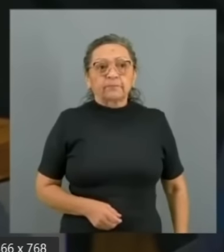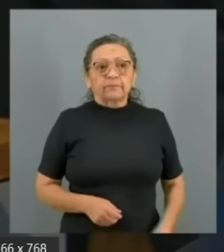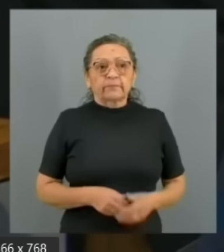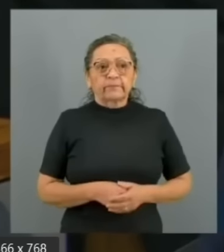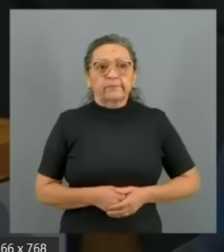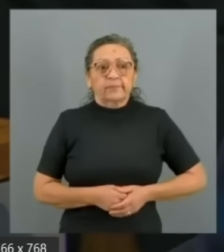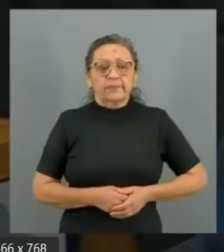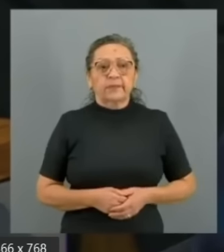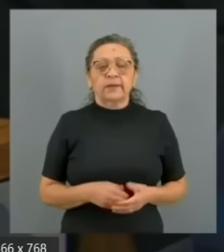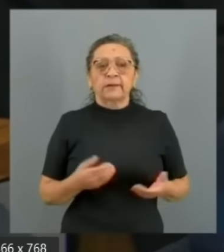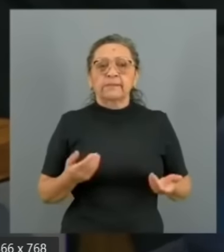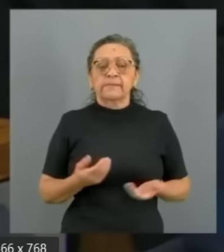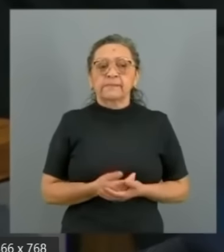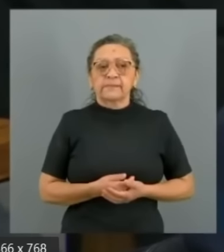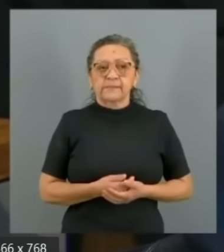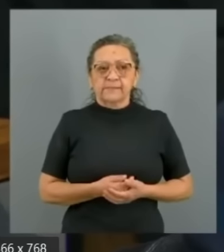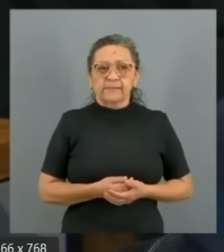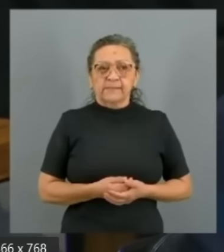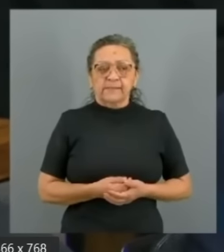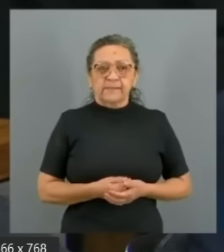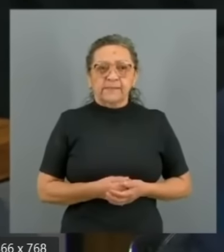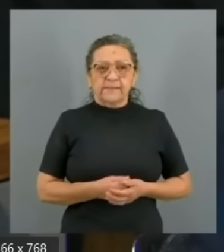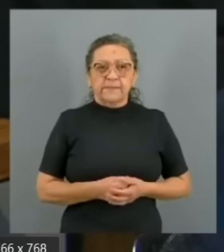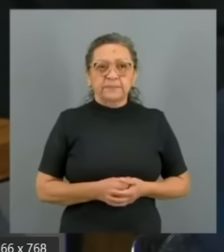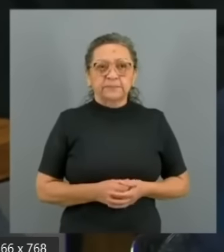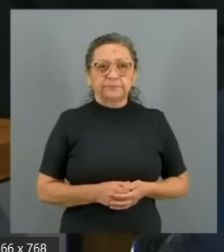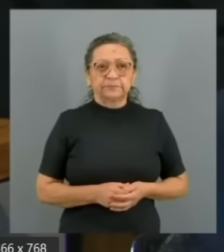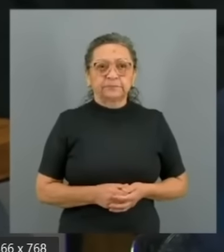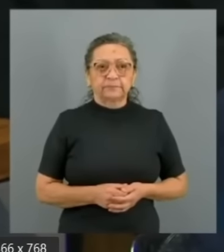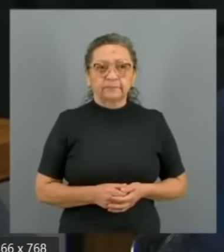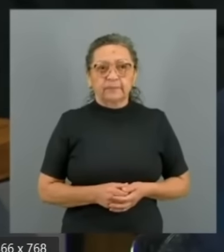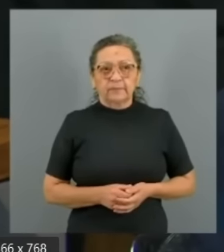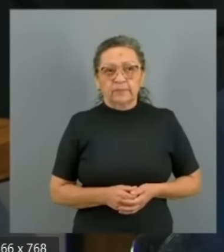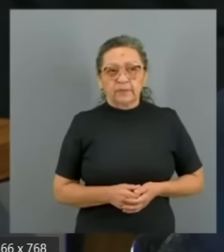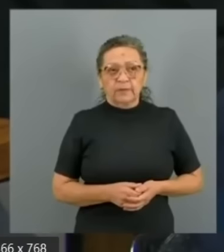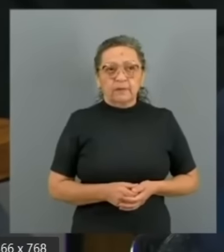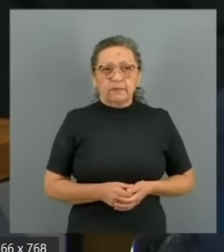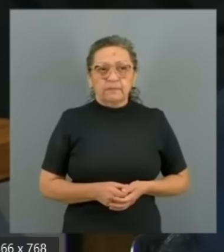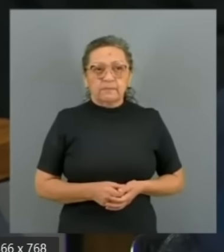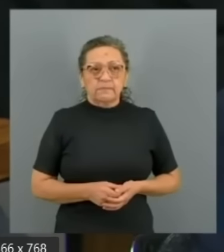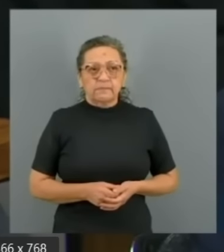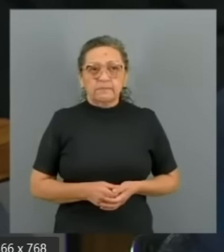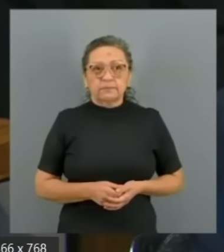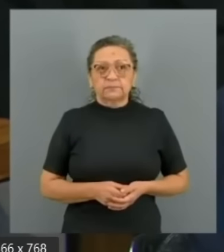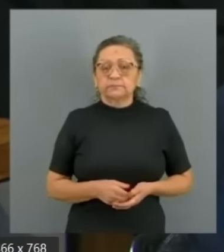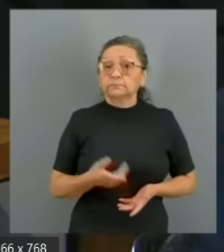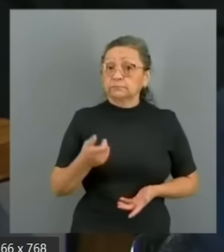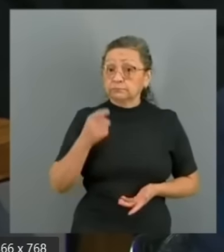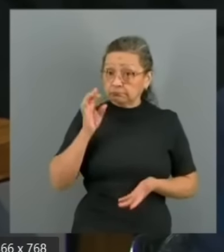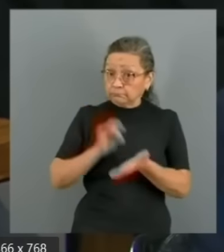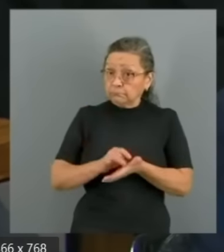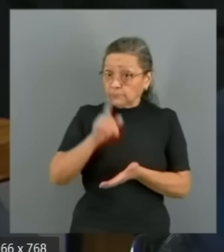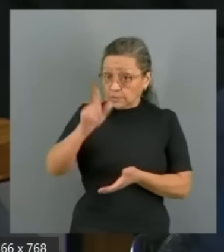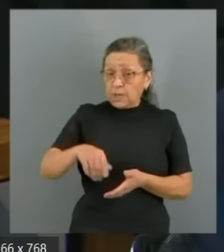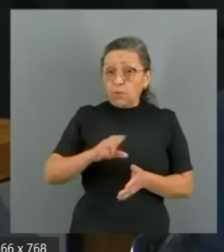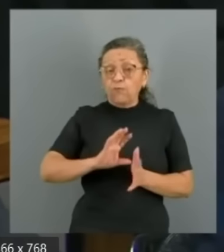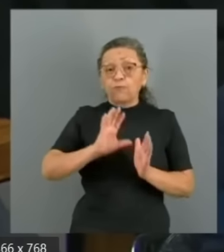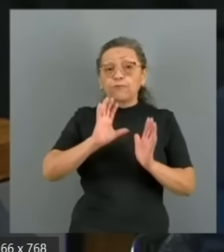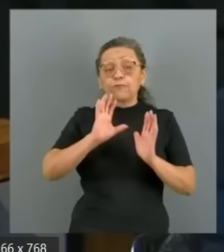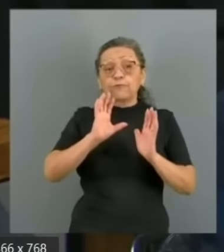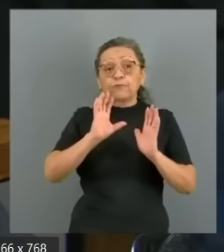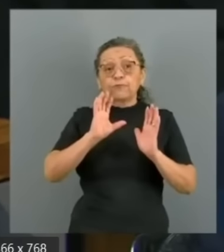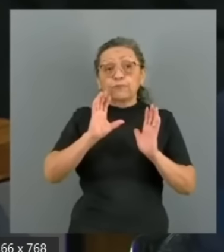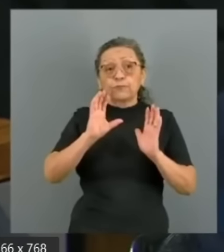Eu pergunto a Vossa Senhoria se o fato do senhor ser um funcionário de carreira, aliás,